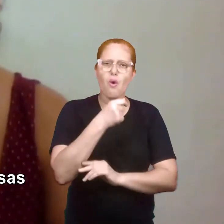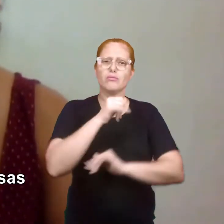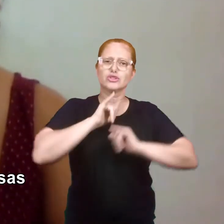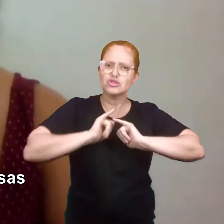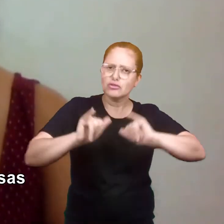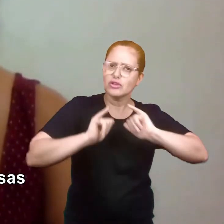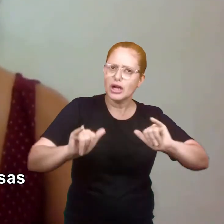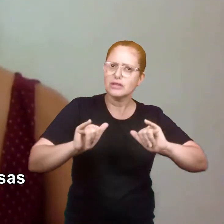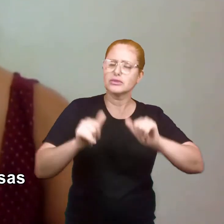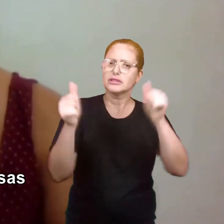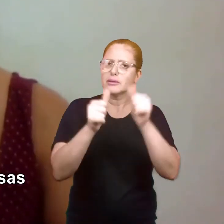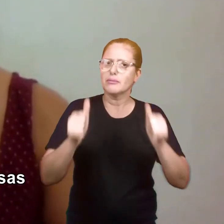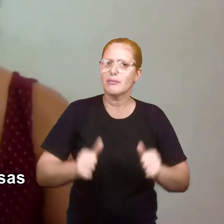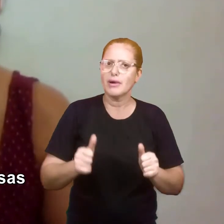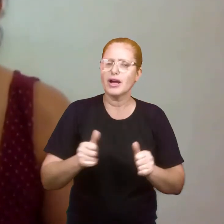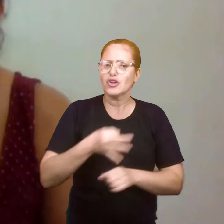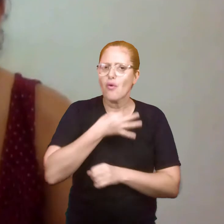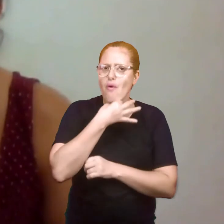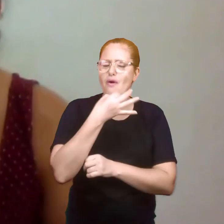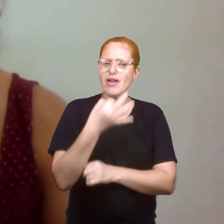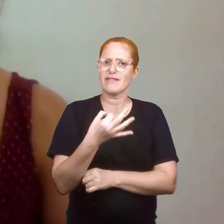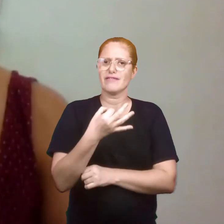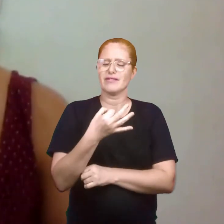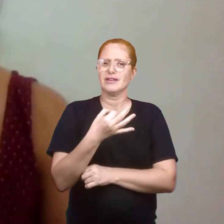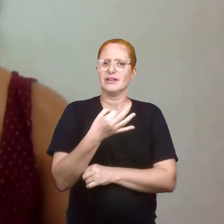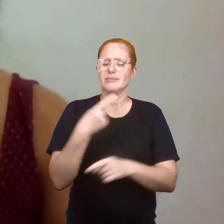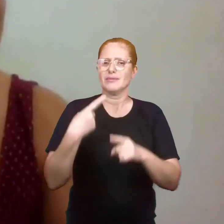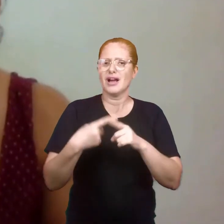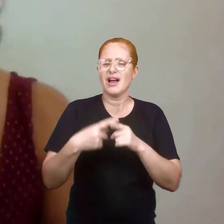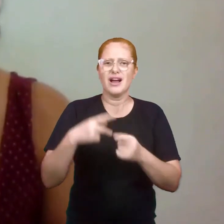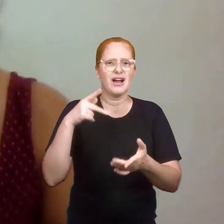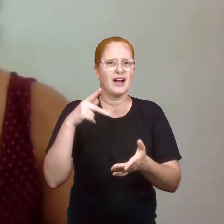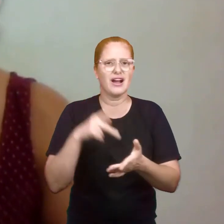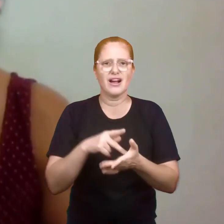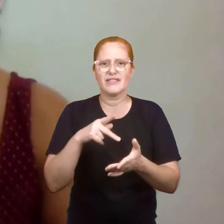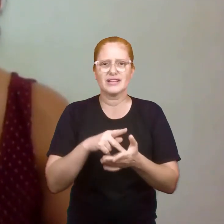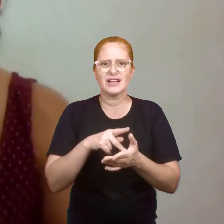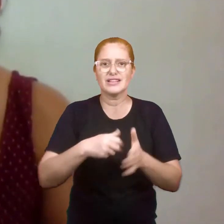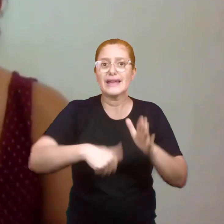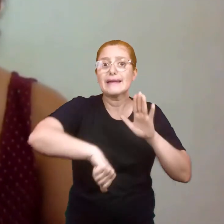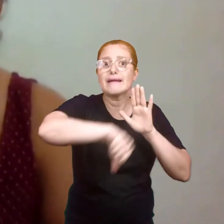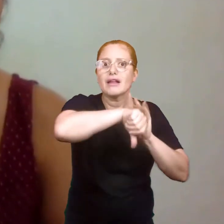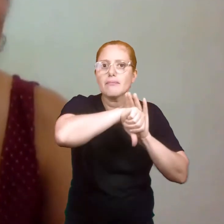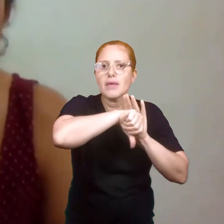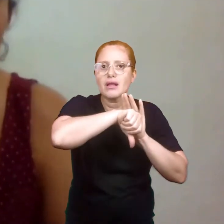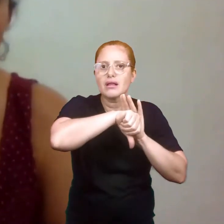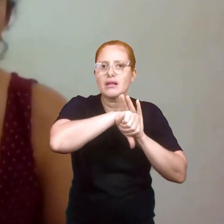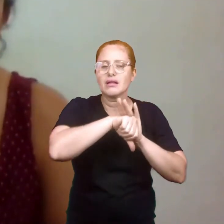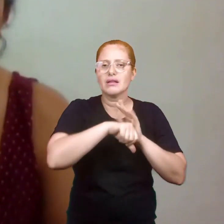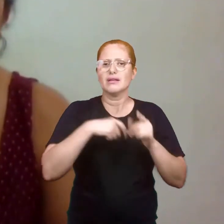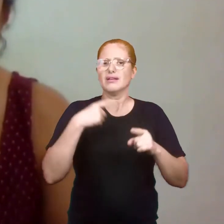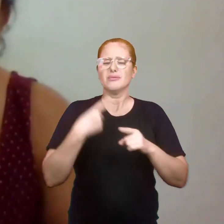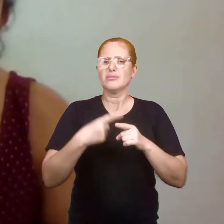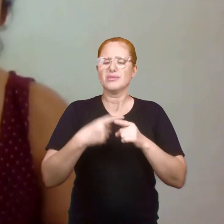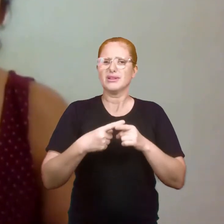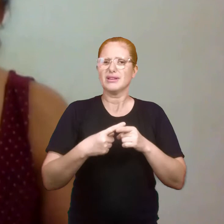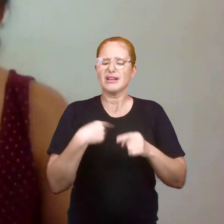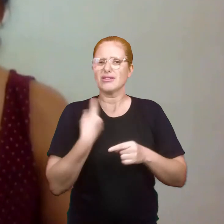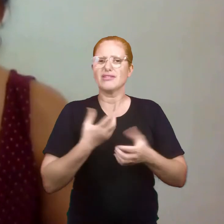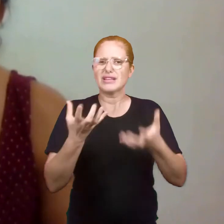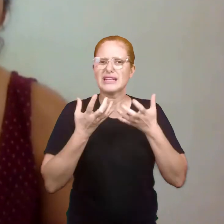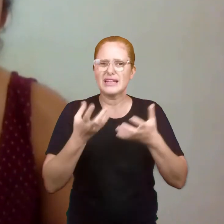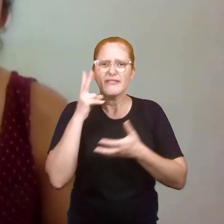divulga imagens tão asquerosas e que, na verdade, refletem um crime. Não tem porquê a gente querer ver um